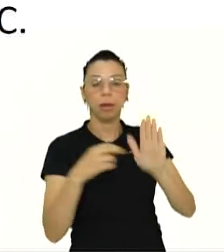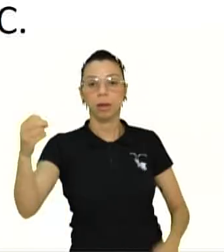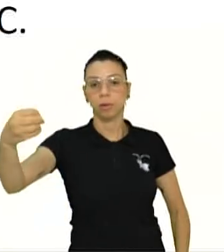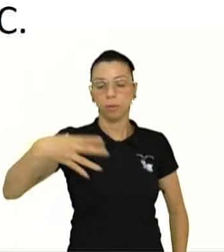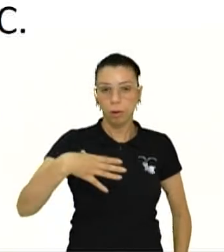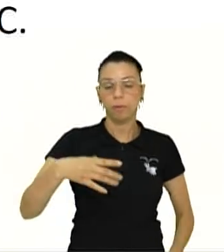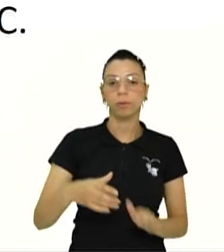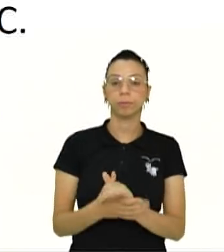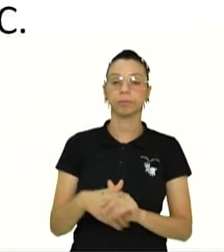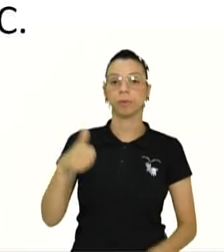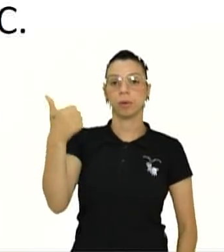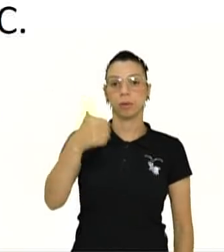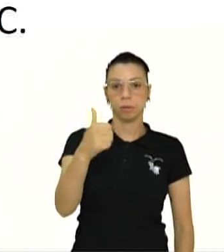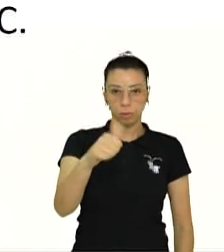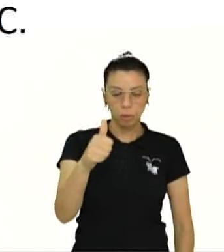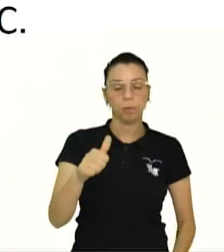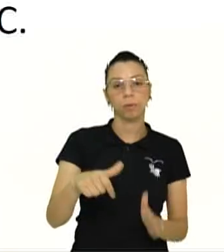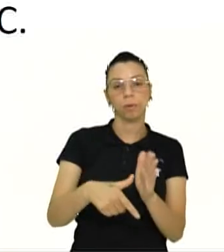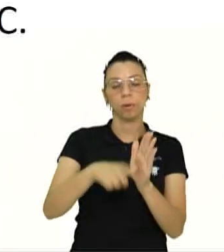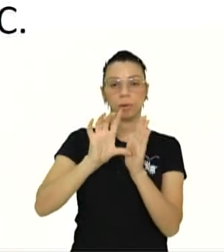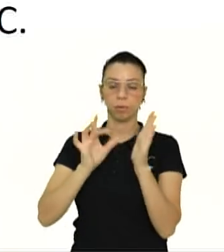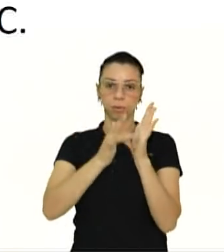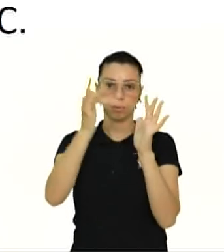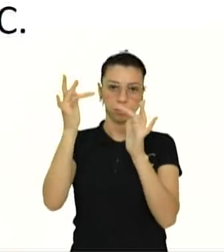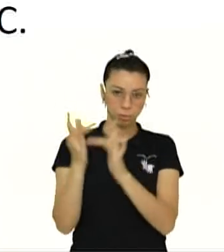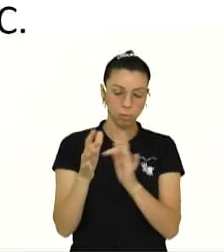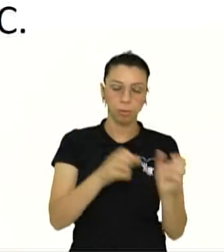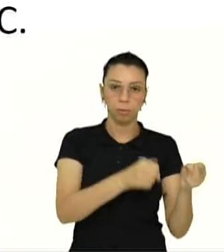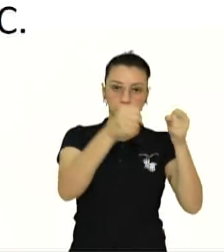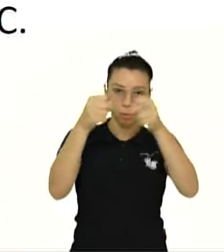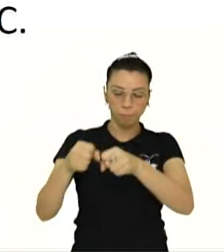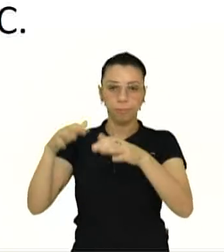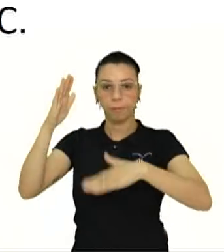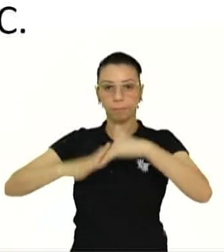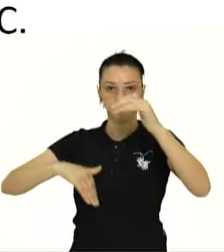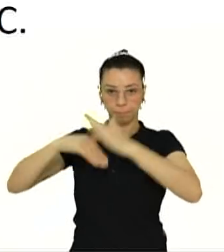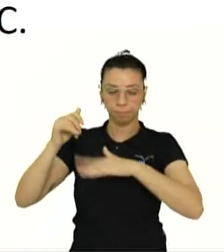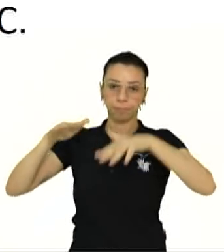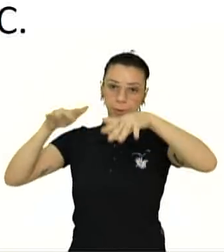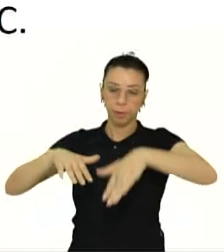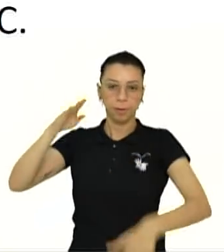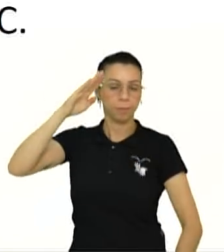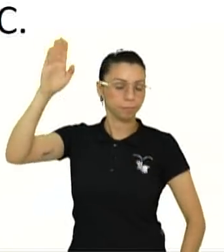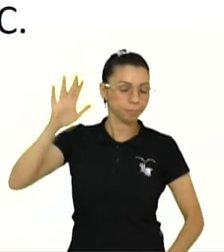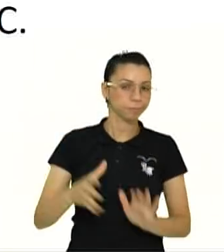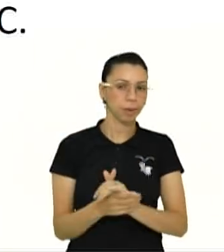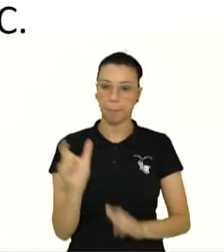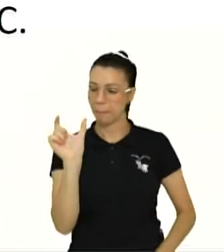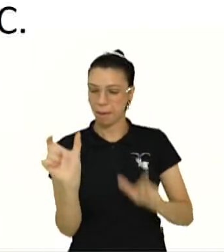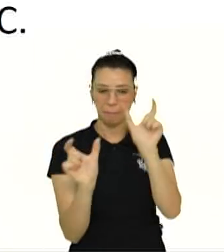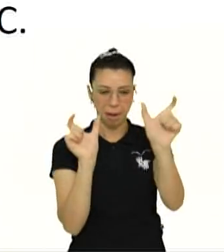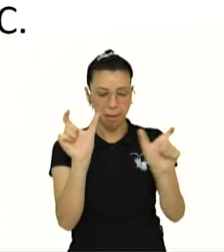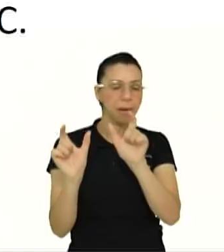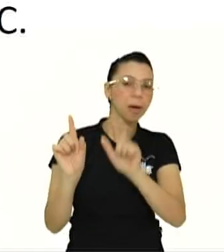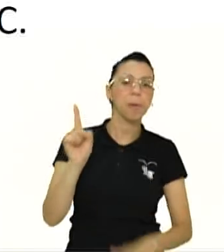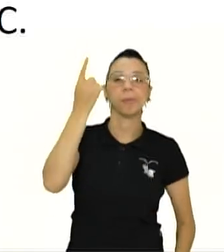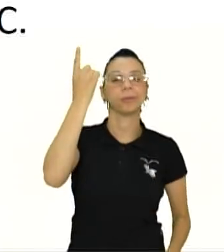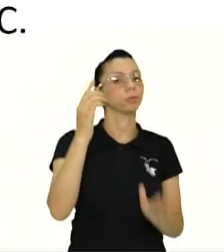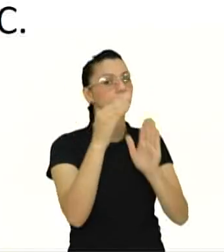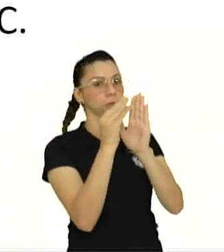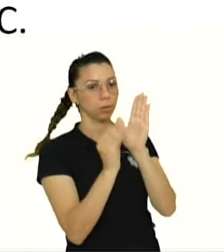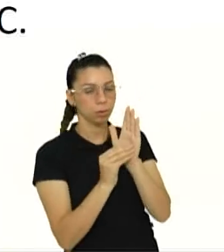111 a.C., com a profissionalização do exército romano. Eita, cada palavra, professor, não se preocupe. É a última matéria, é o último conteúdo da aula.